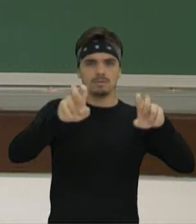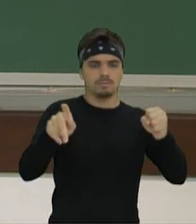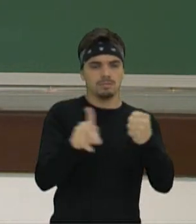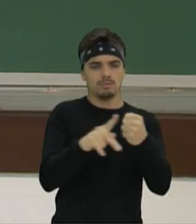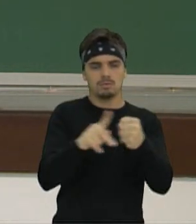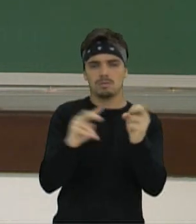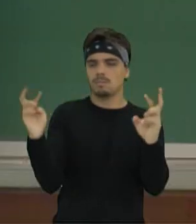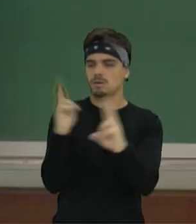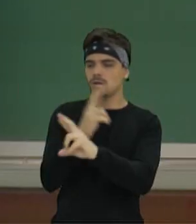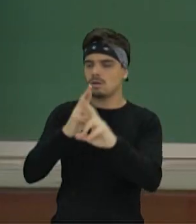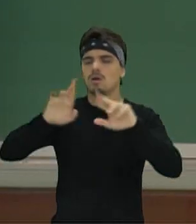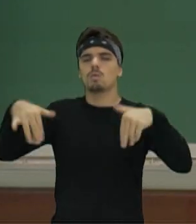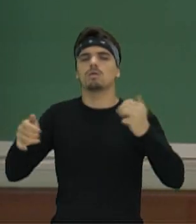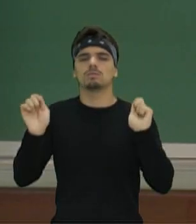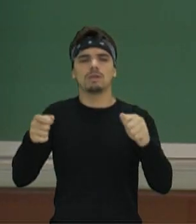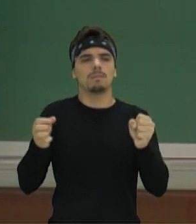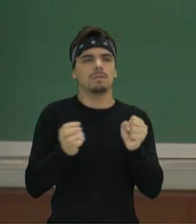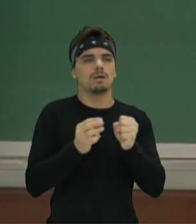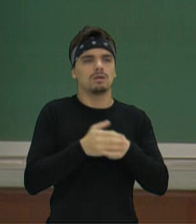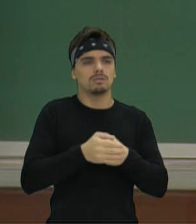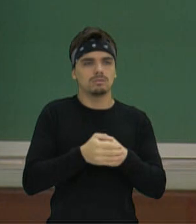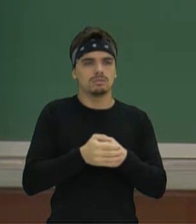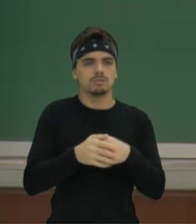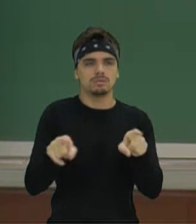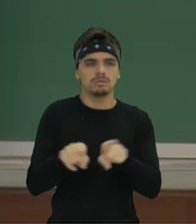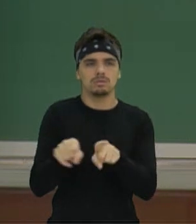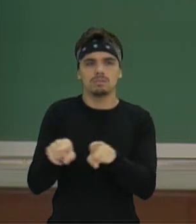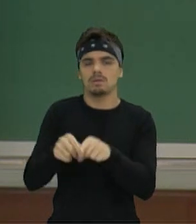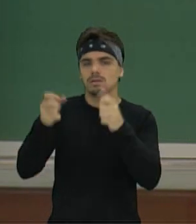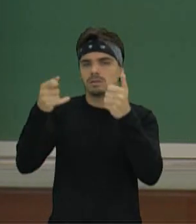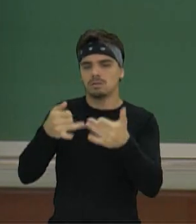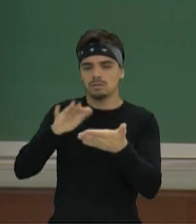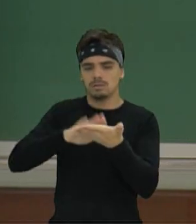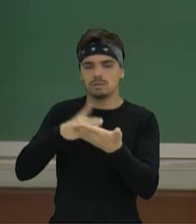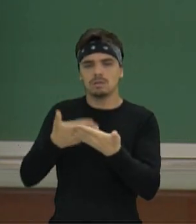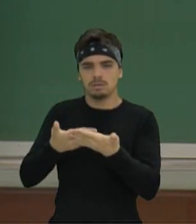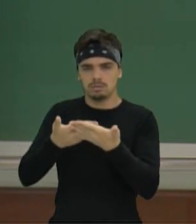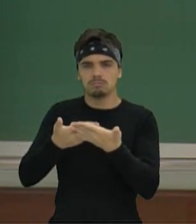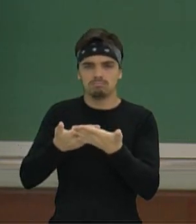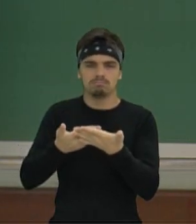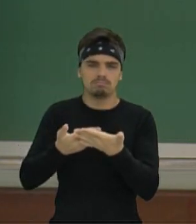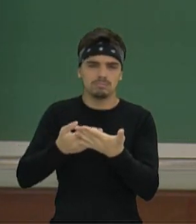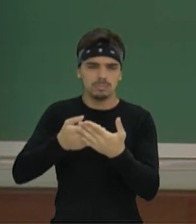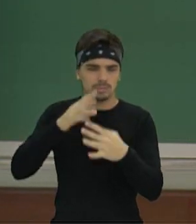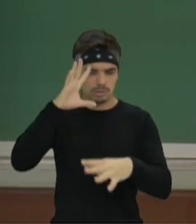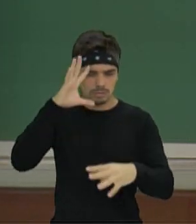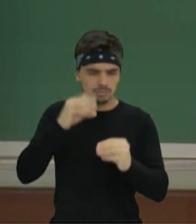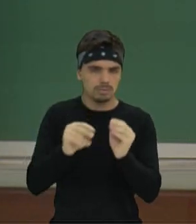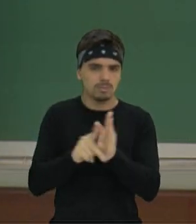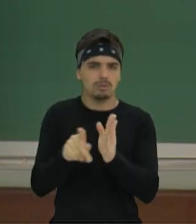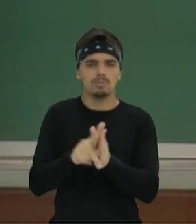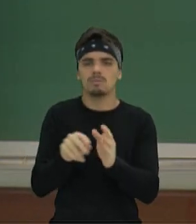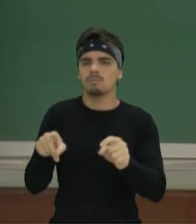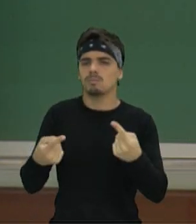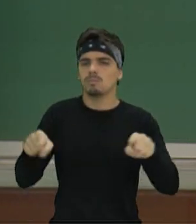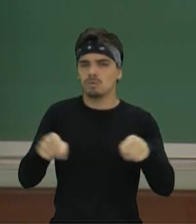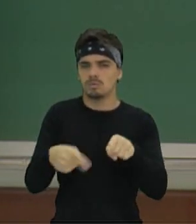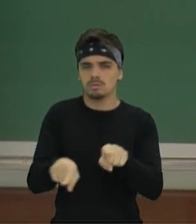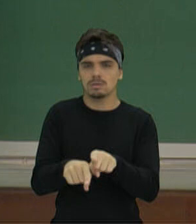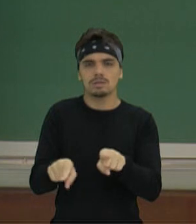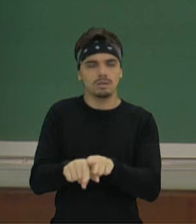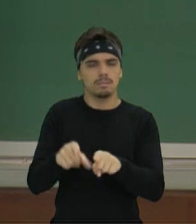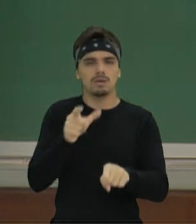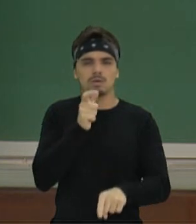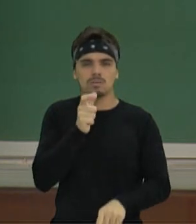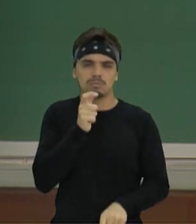relativos, quando podemos omiti-los. Fizemos leitura e interpretação de citação e letra de música, letra da Amy Winehouse. Conhecemos